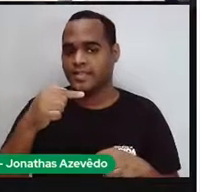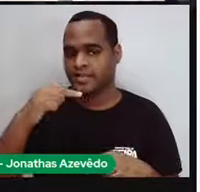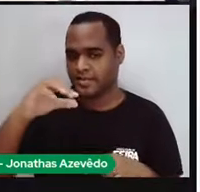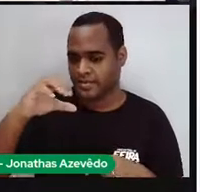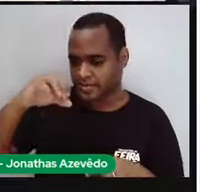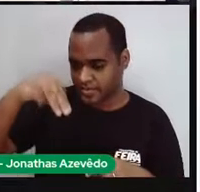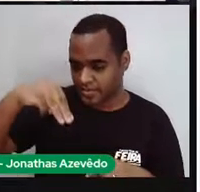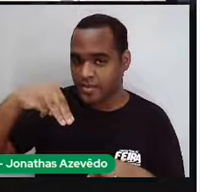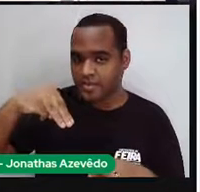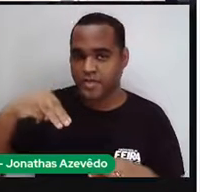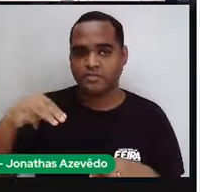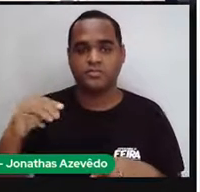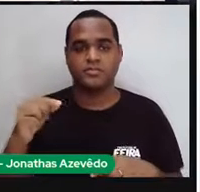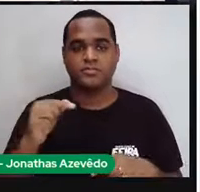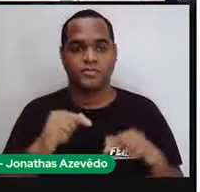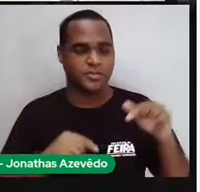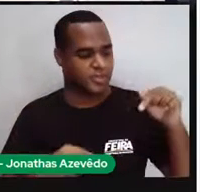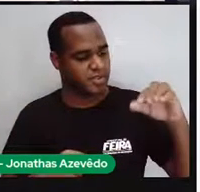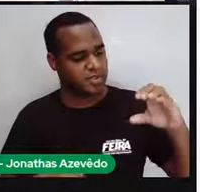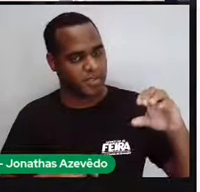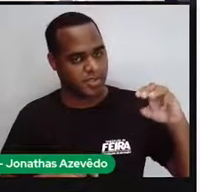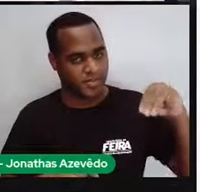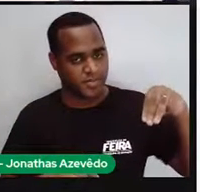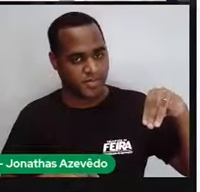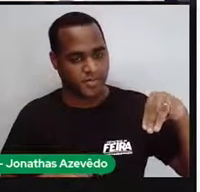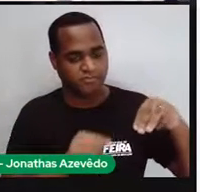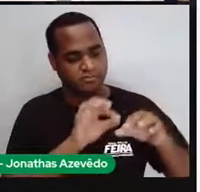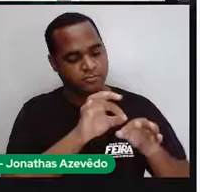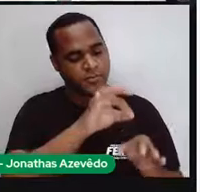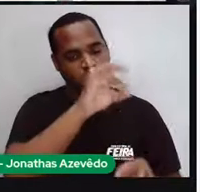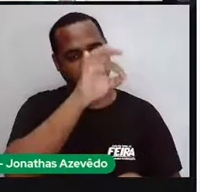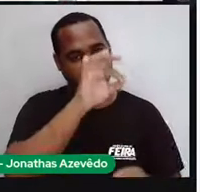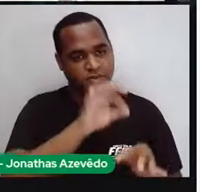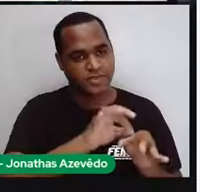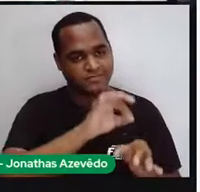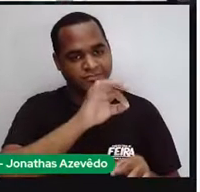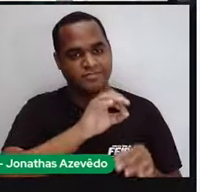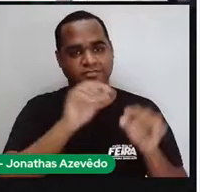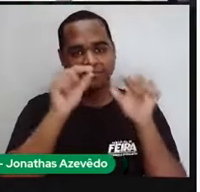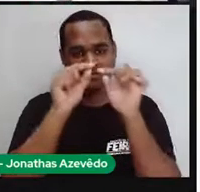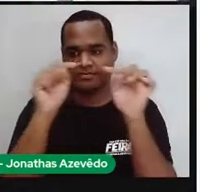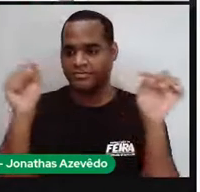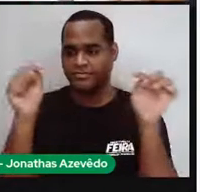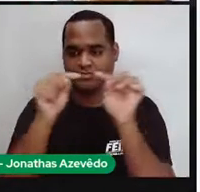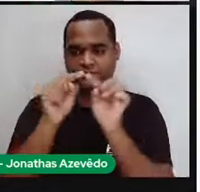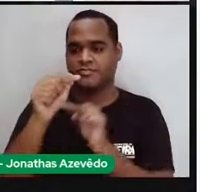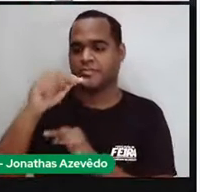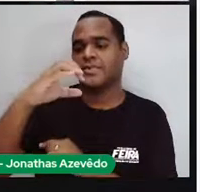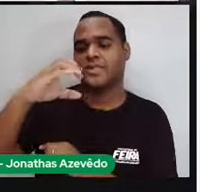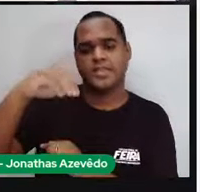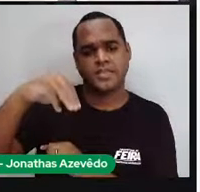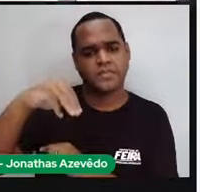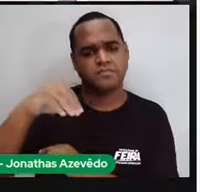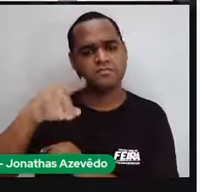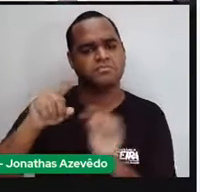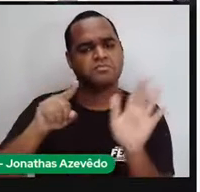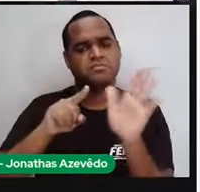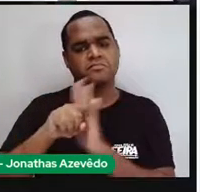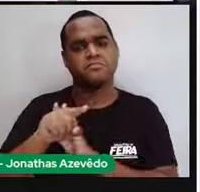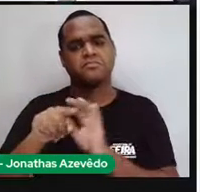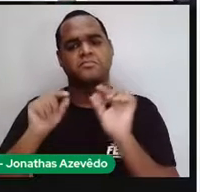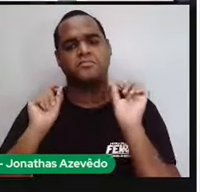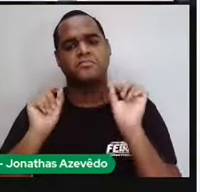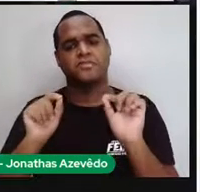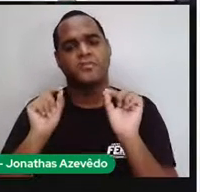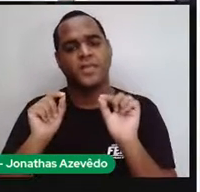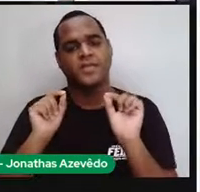comprimento tem 7cm de altura ou largura hoje tem uma perguntinha aqui embaixo